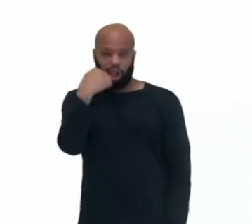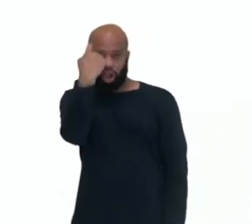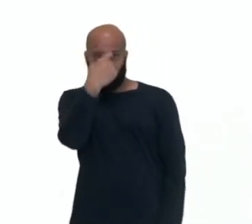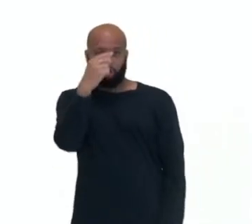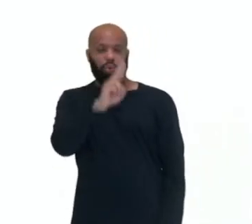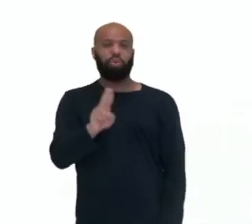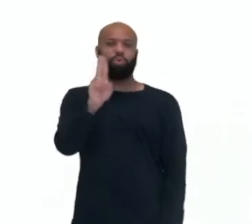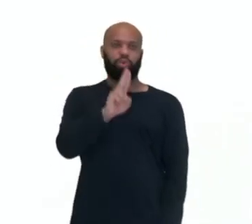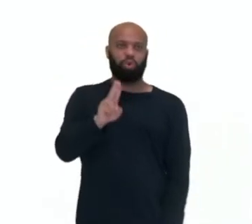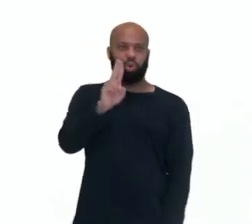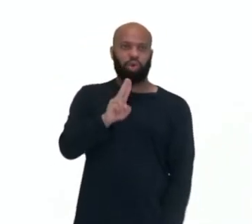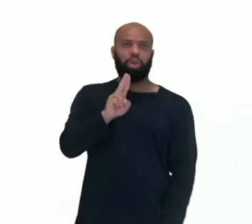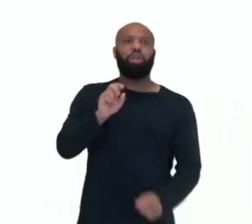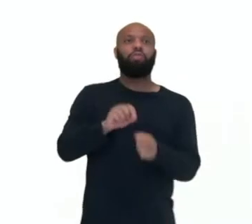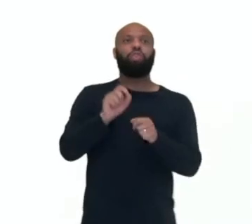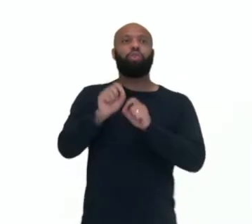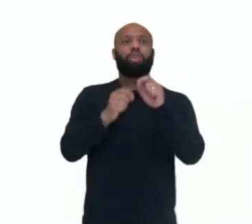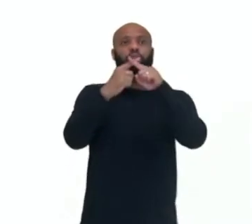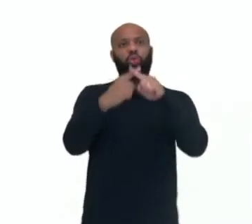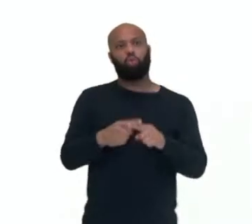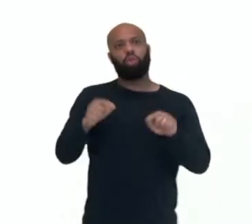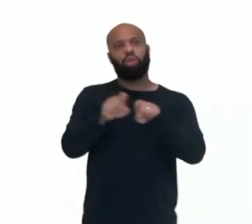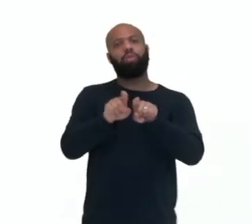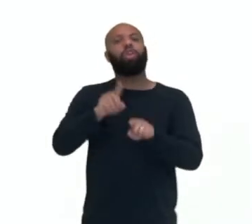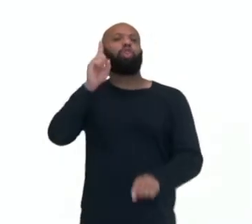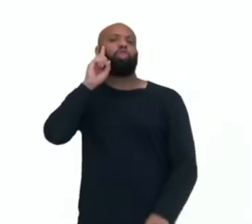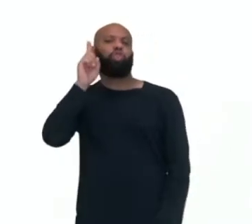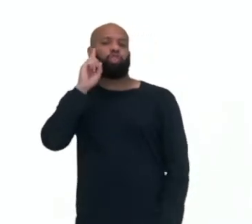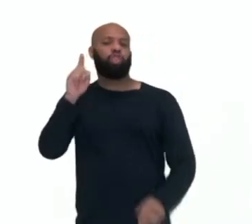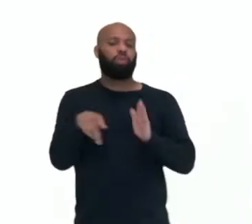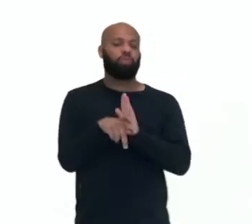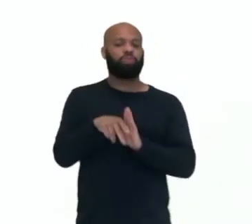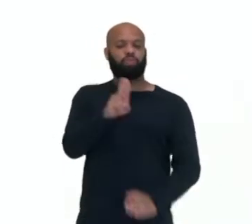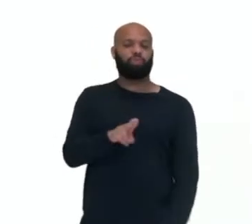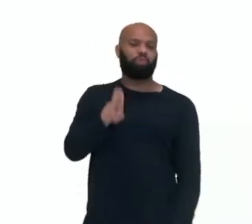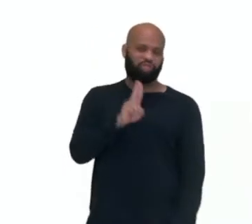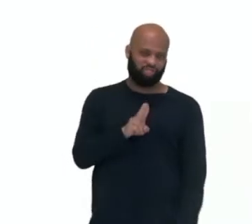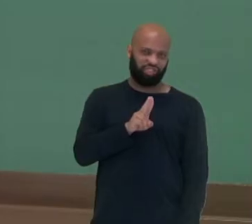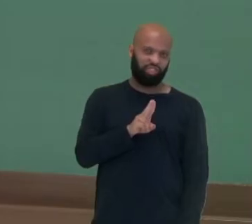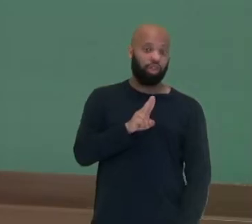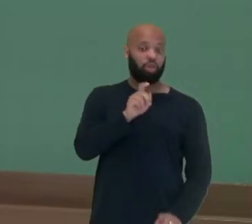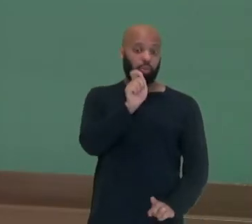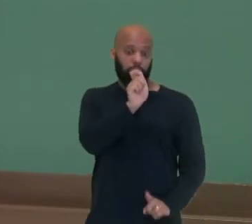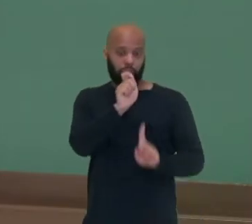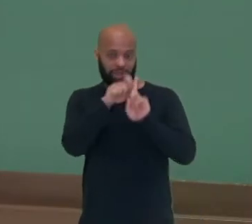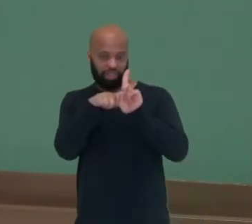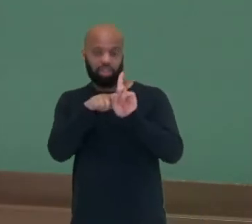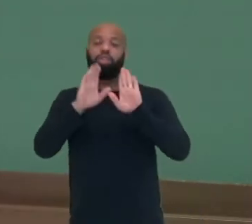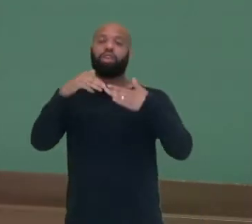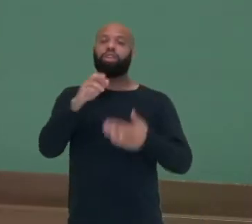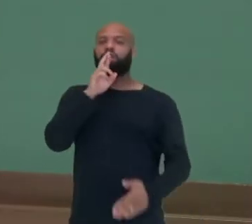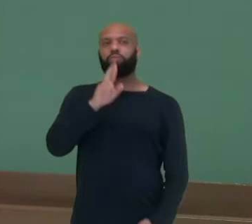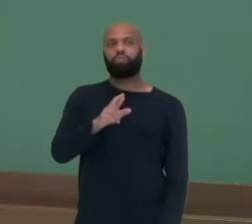e multiplicamos pelo número de dias do uso no mês. E o resultado nós dividimos por